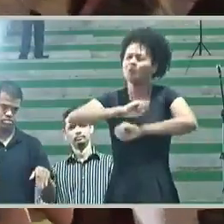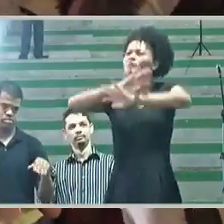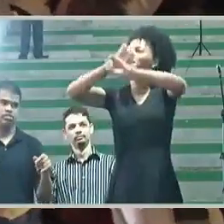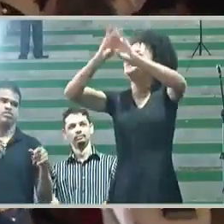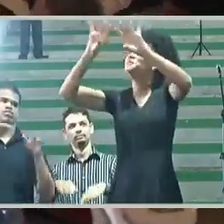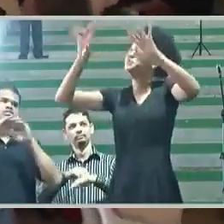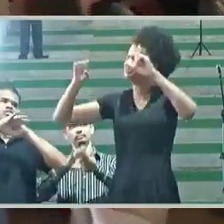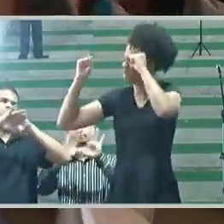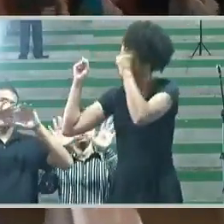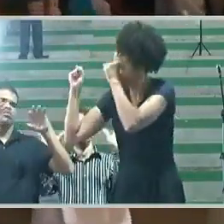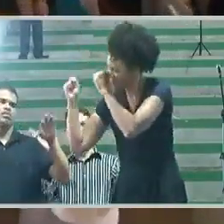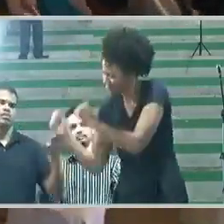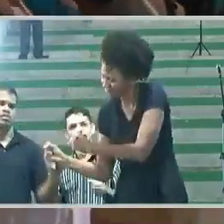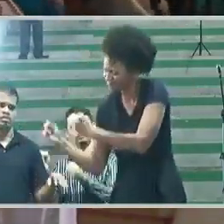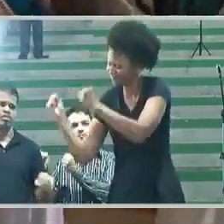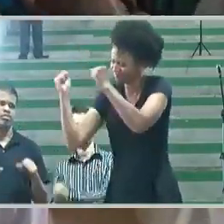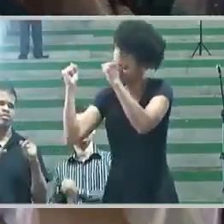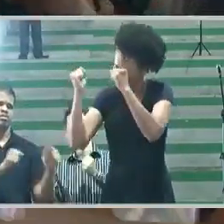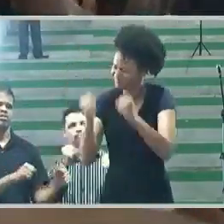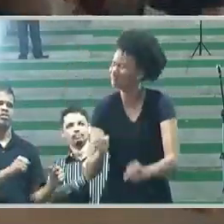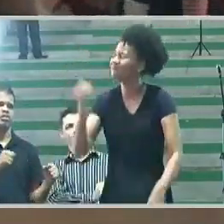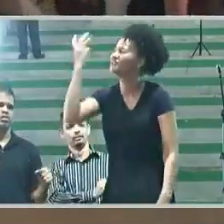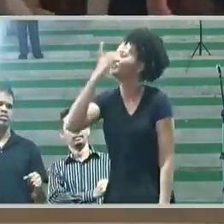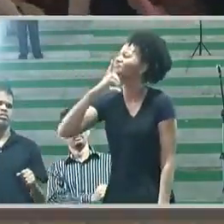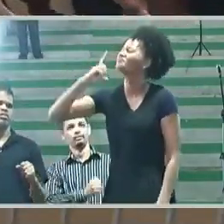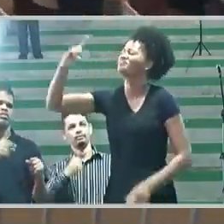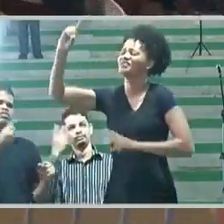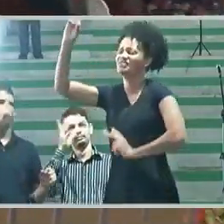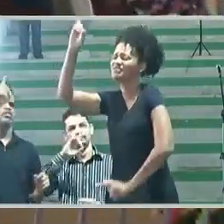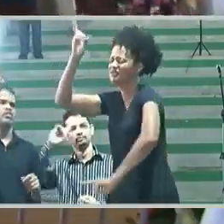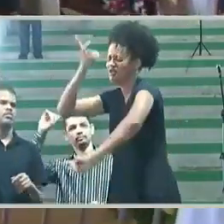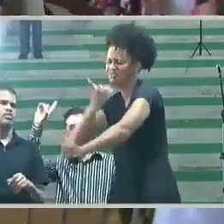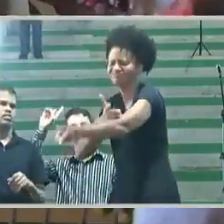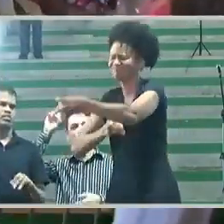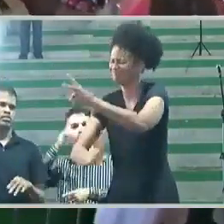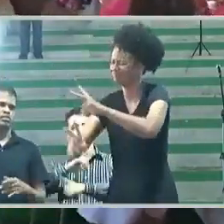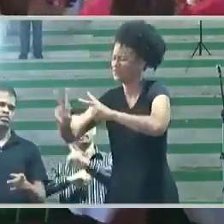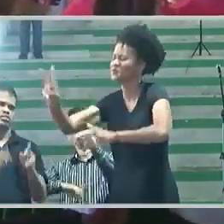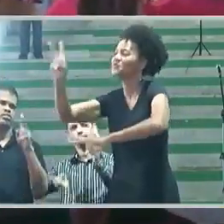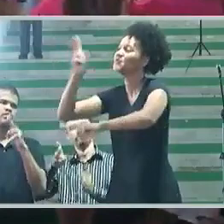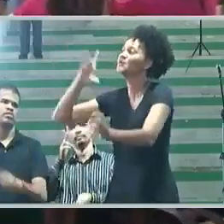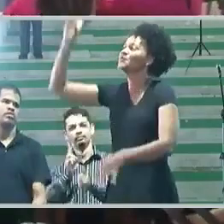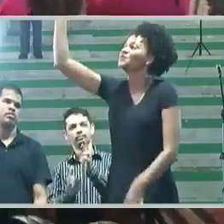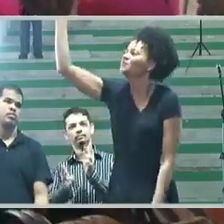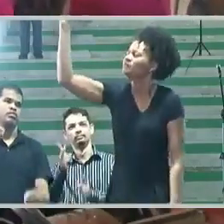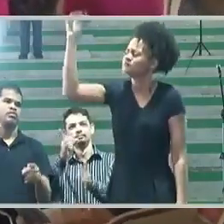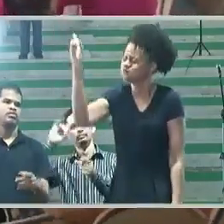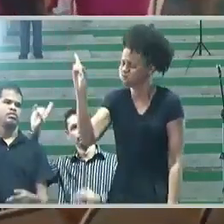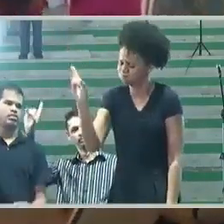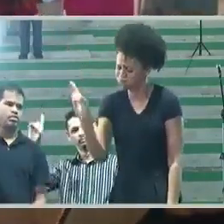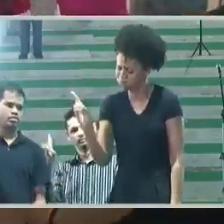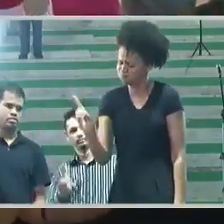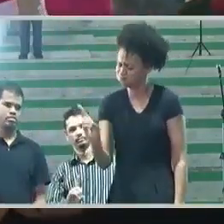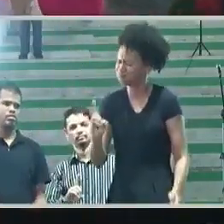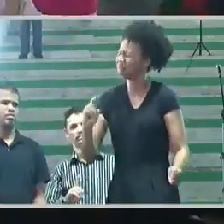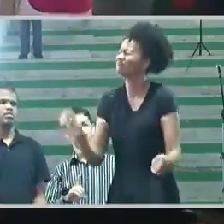glória, glória, glória, glória, glória, glória, glória.